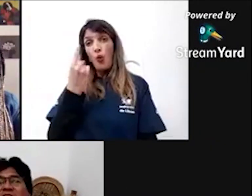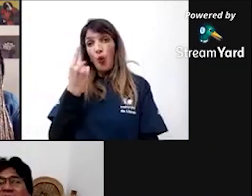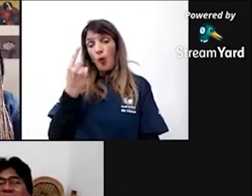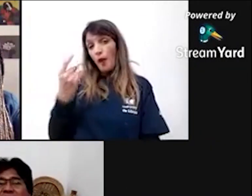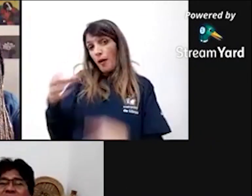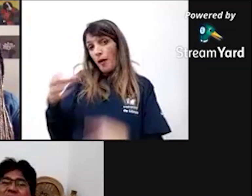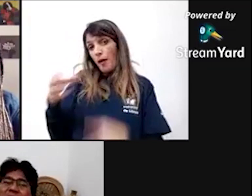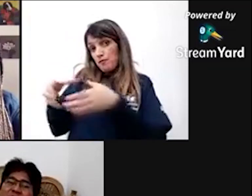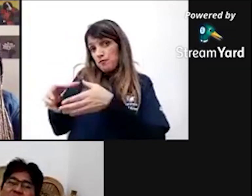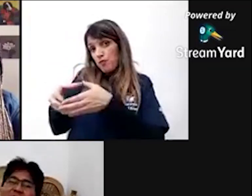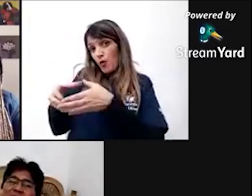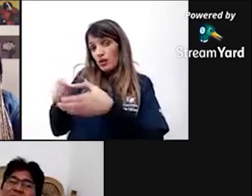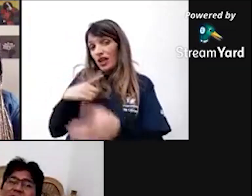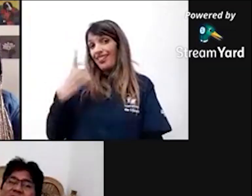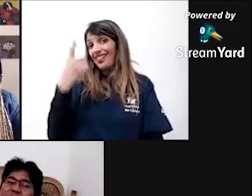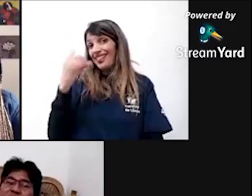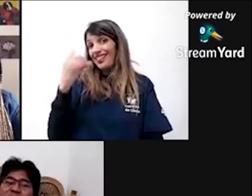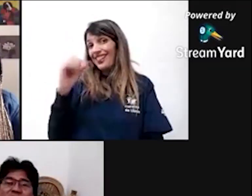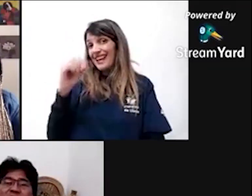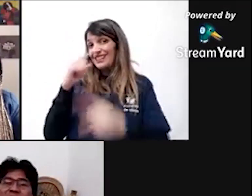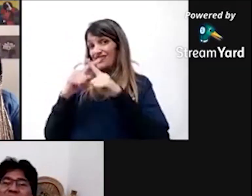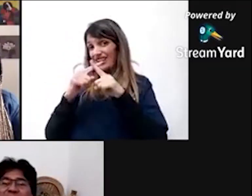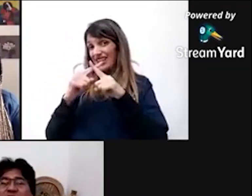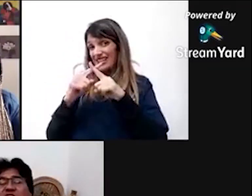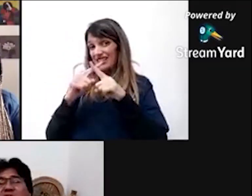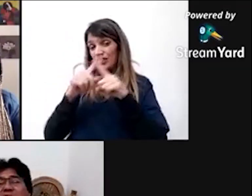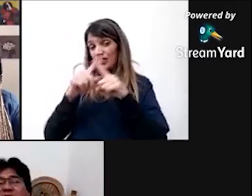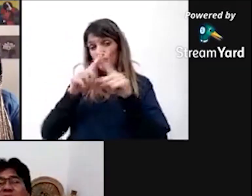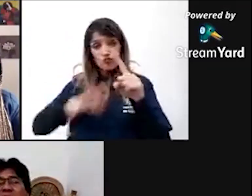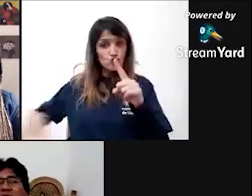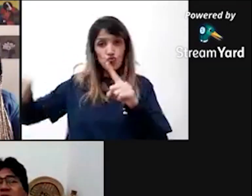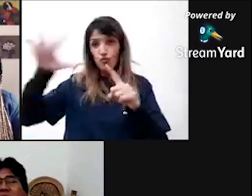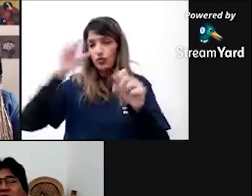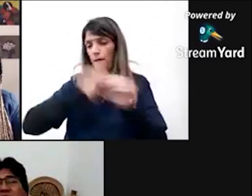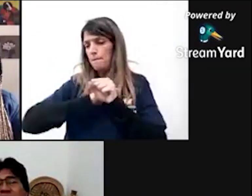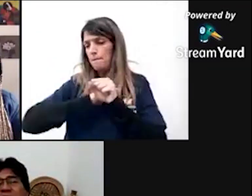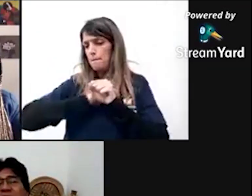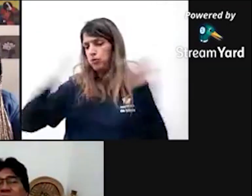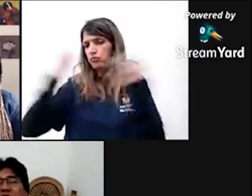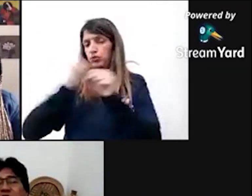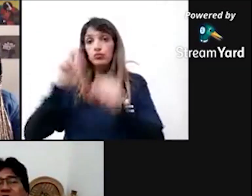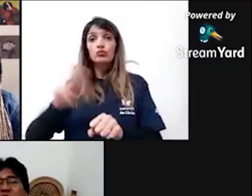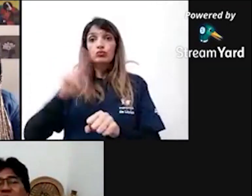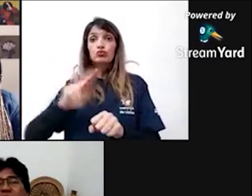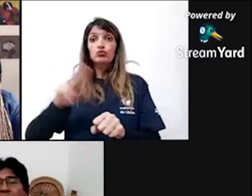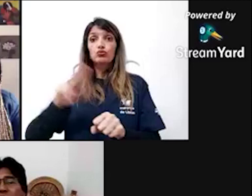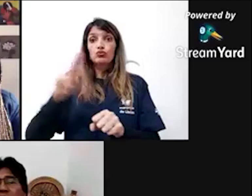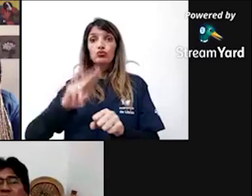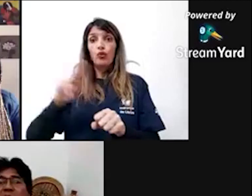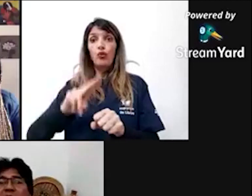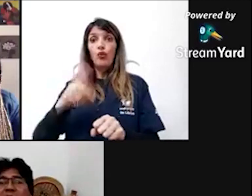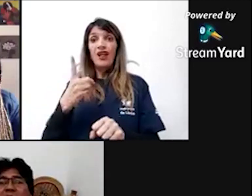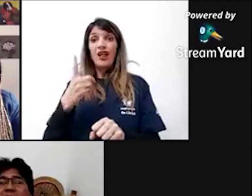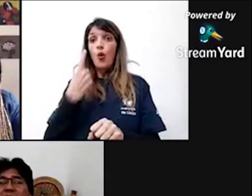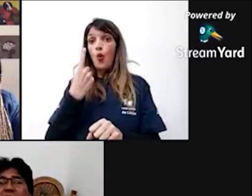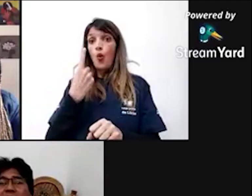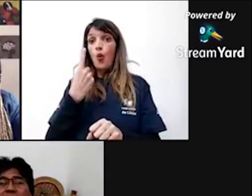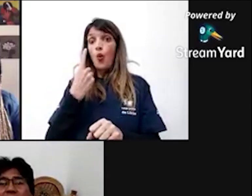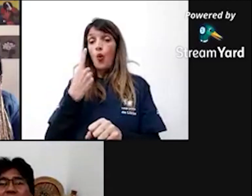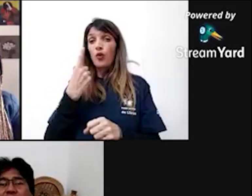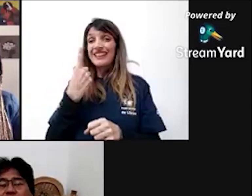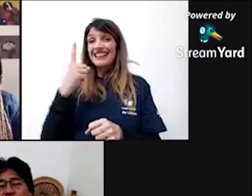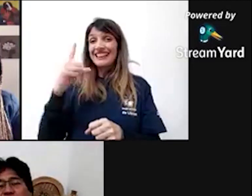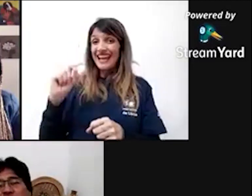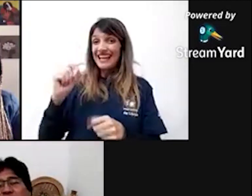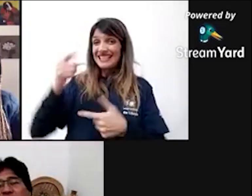10 vezes todas as bombas, todas as armas utilizadas na Segunda Guerra Mundial. Imagina, 10 guerras mundial numa bomba só.